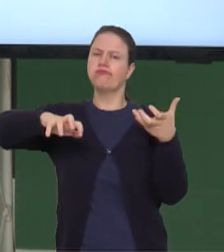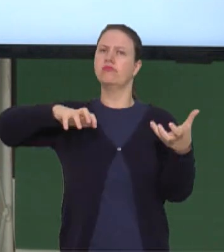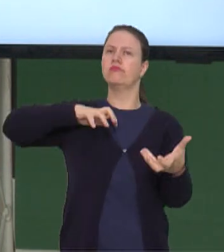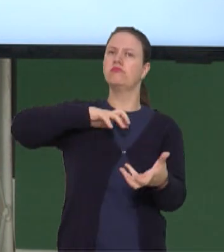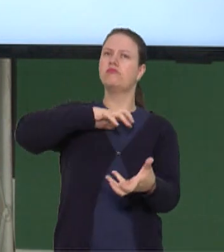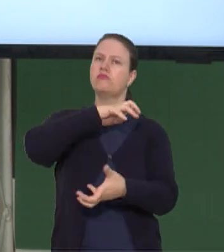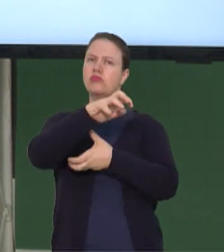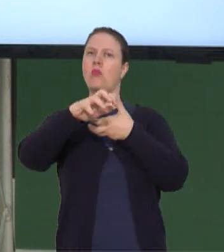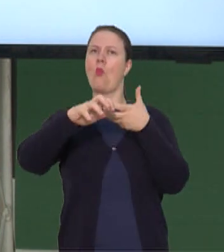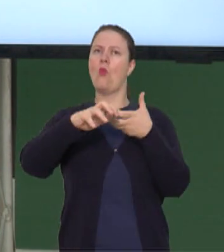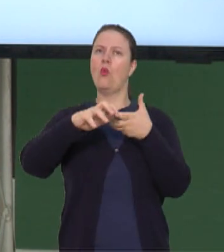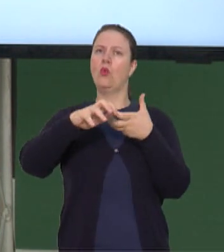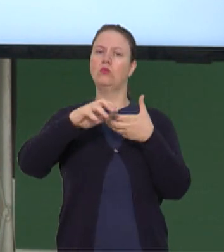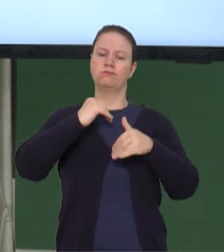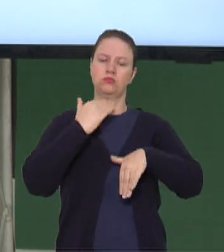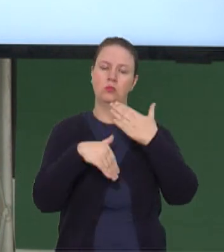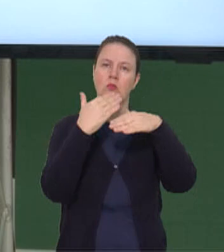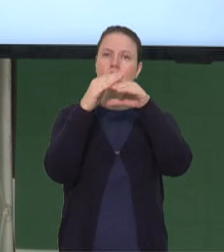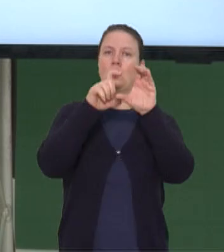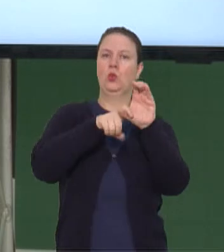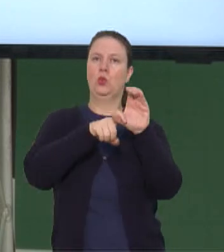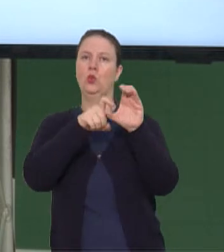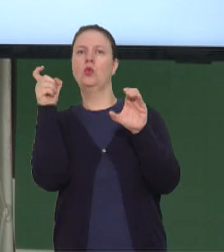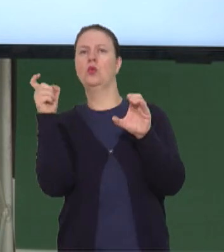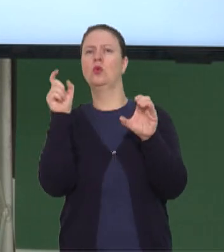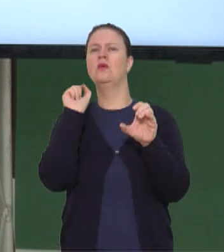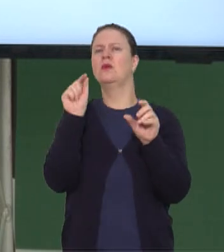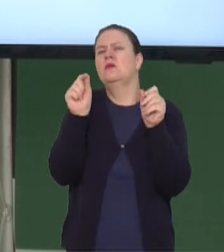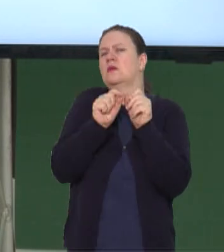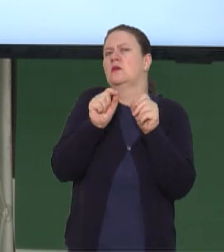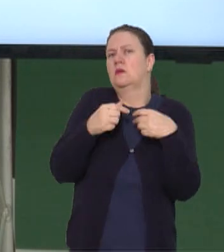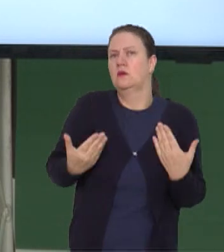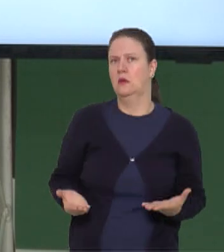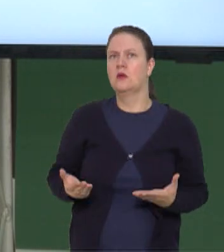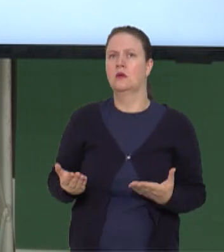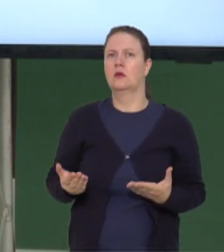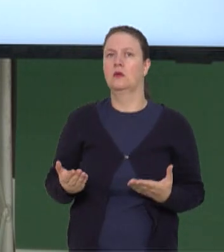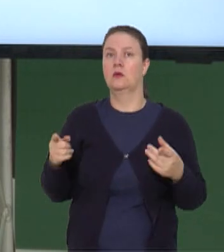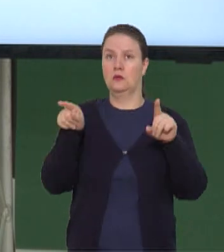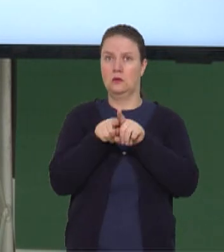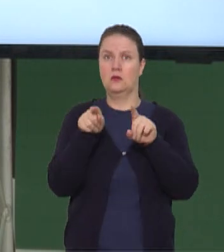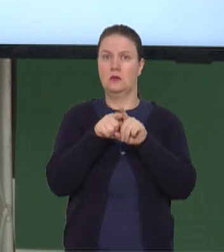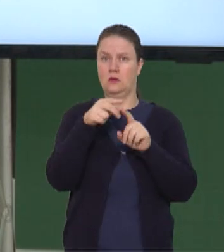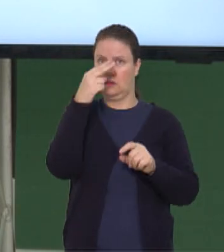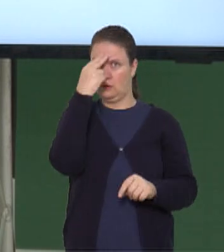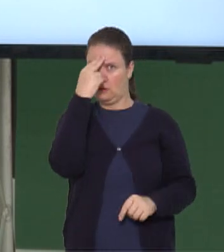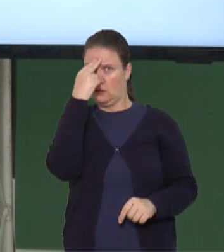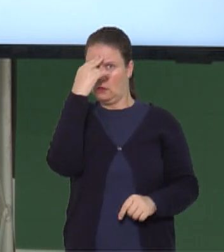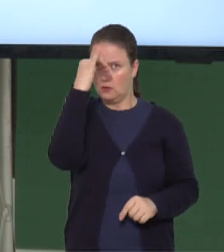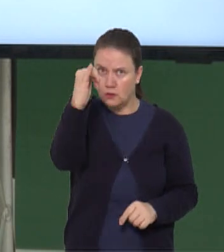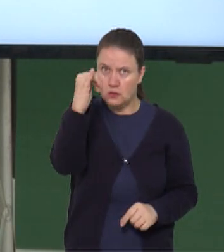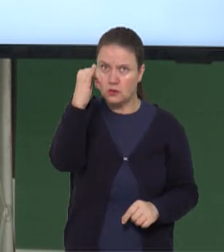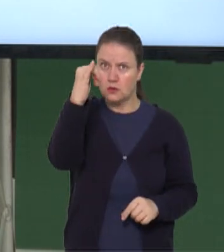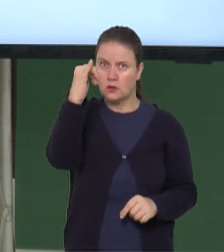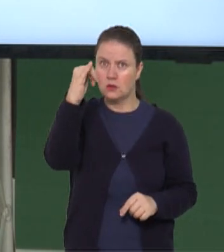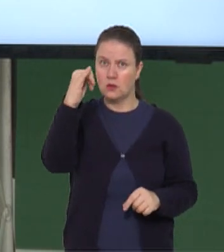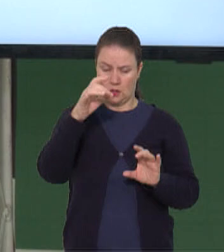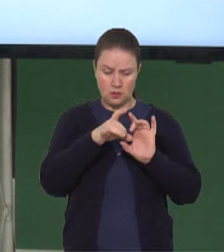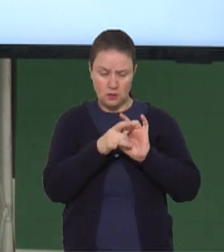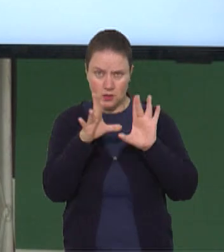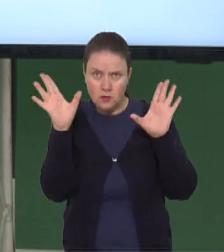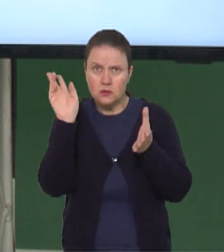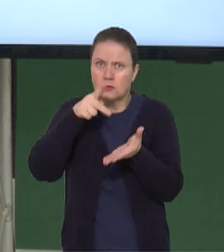processo de independência do Haiti? Como eles agiram? O que eles fizeram? Posteriormente à independência, o Haiti realmente se tornou uma colônia